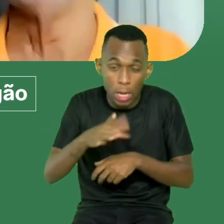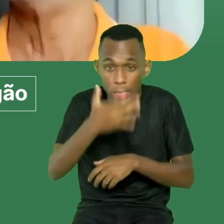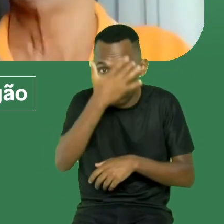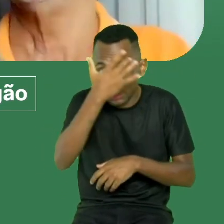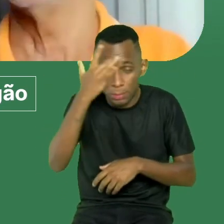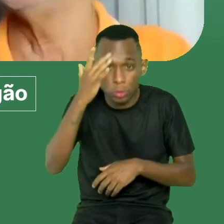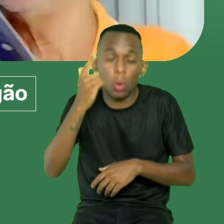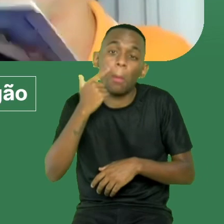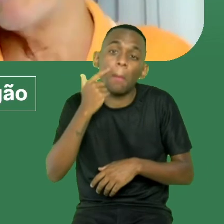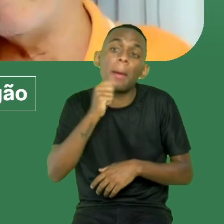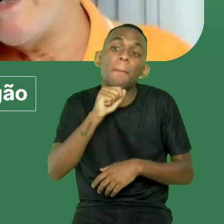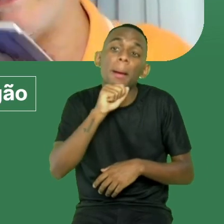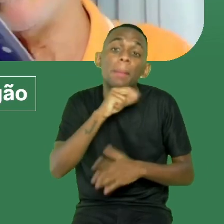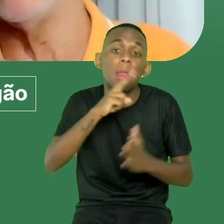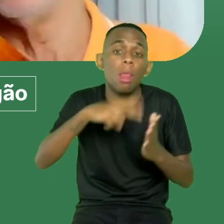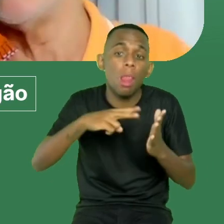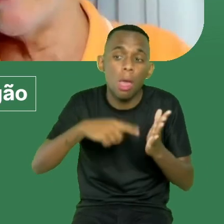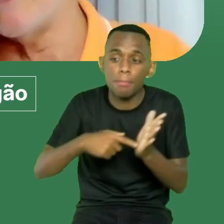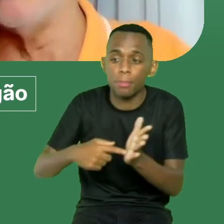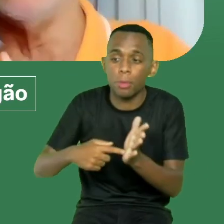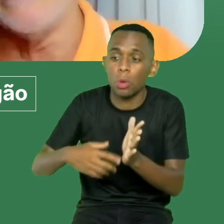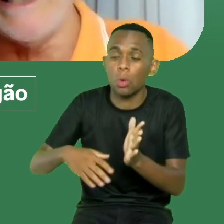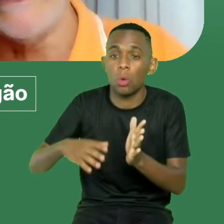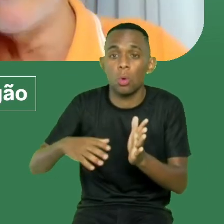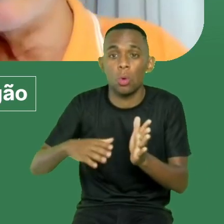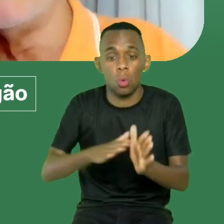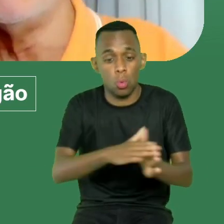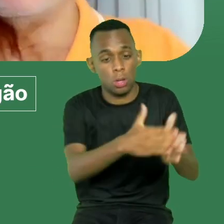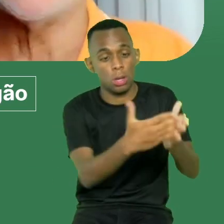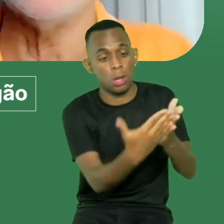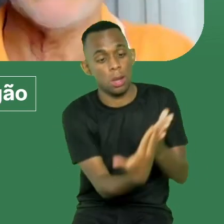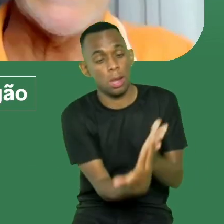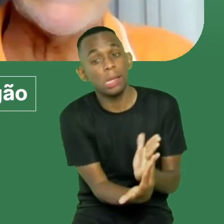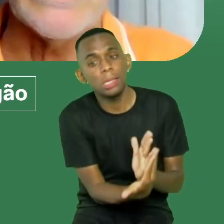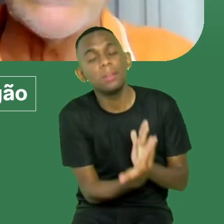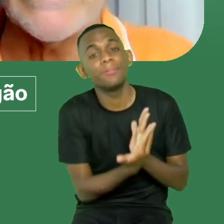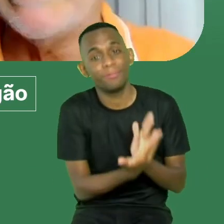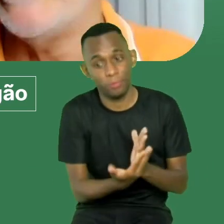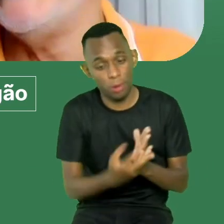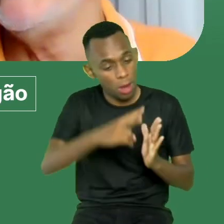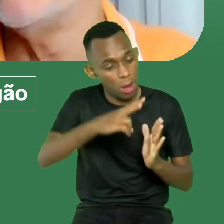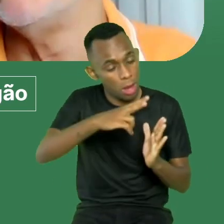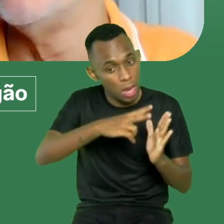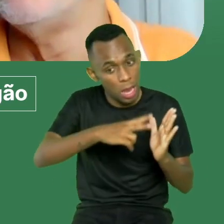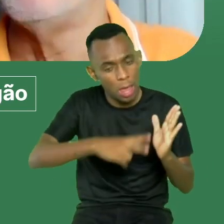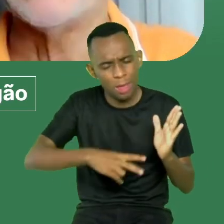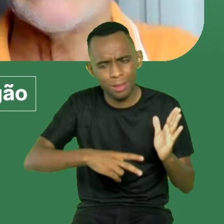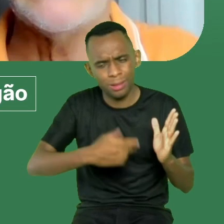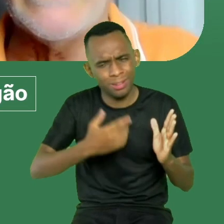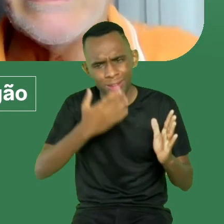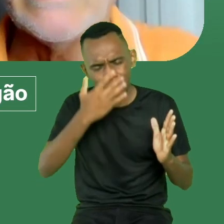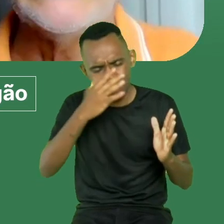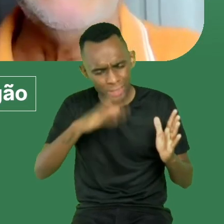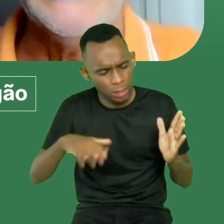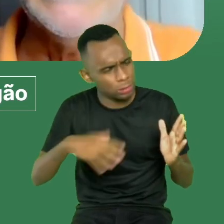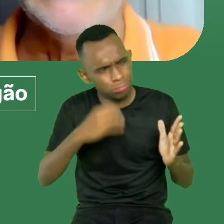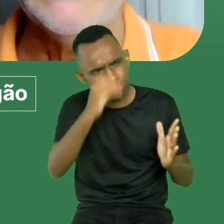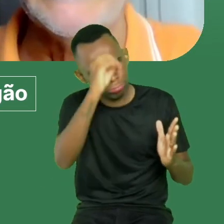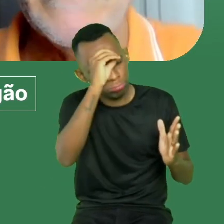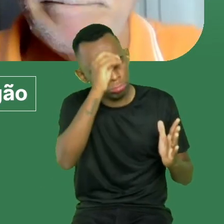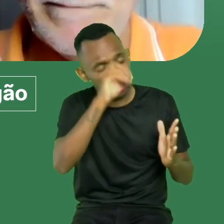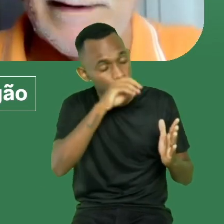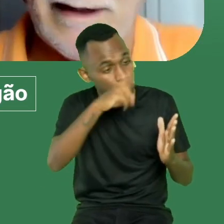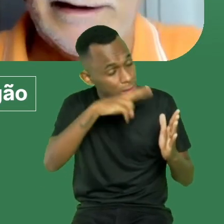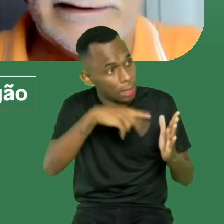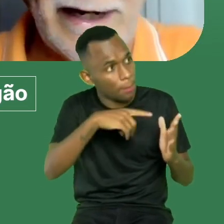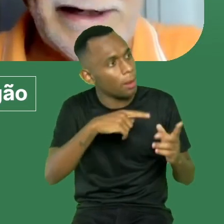crianças, né, com o livro aberto e tal, e leiam para a criança que não sabe ler ainda, né, para que ela